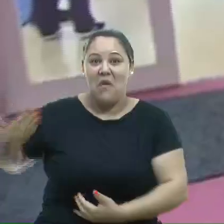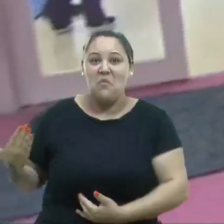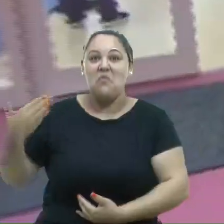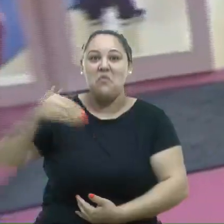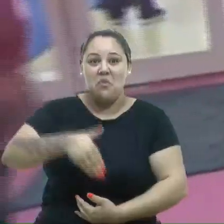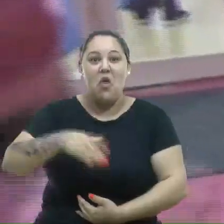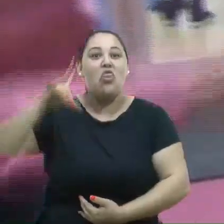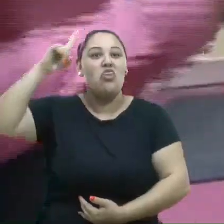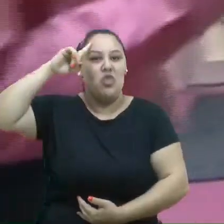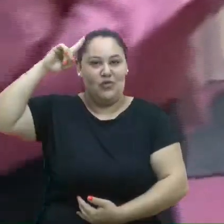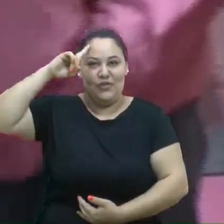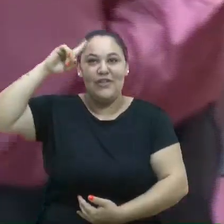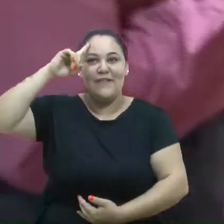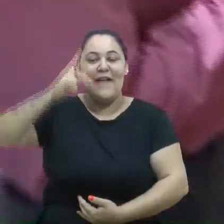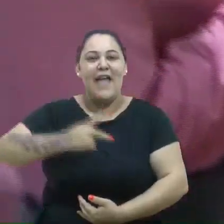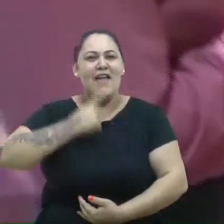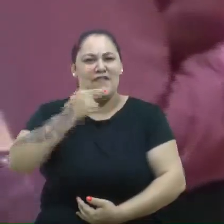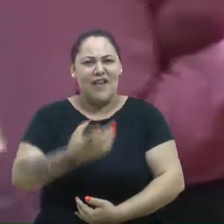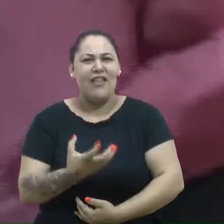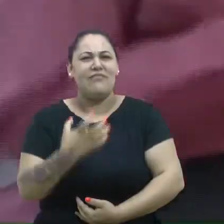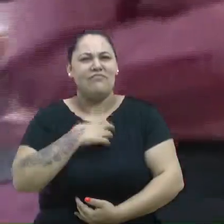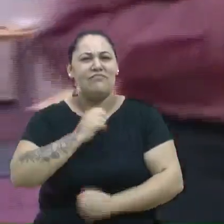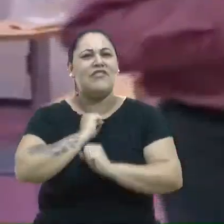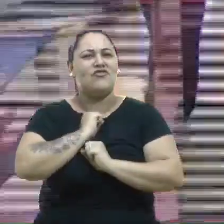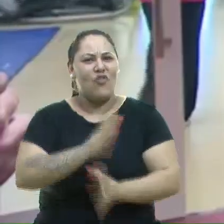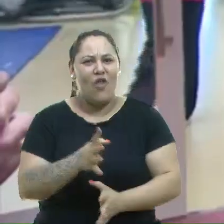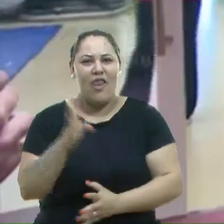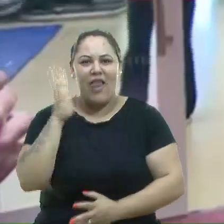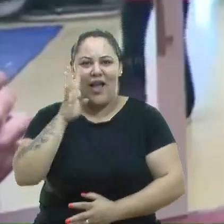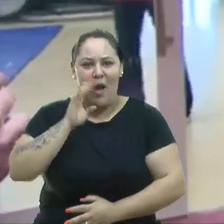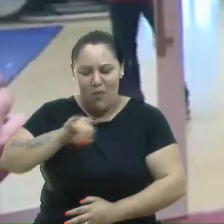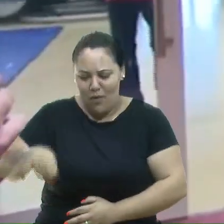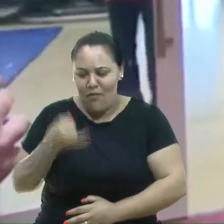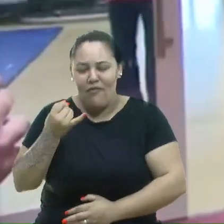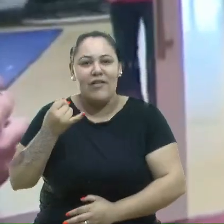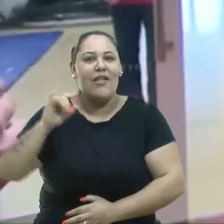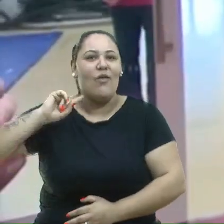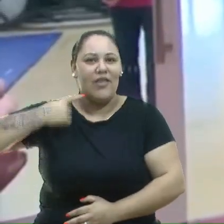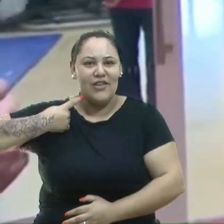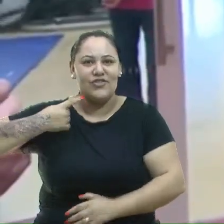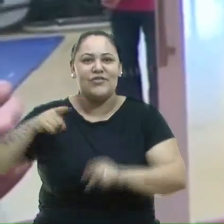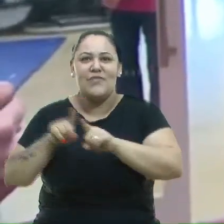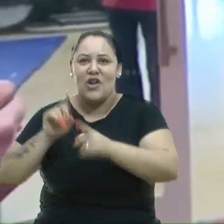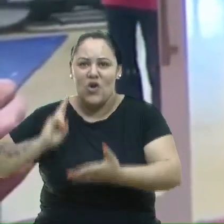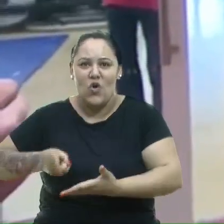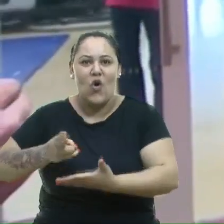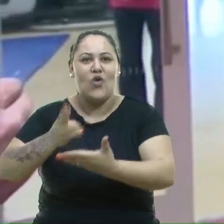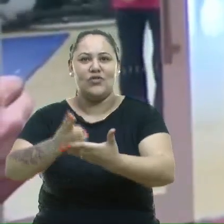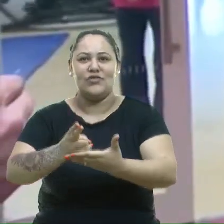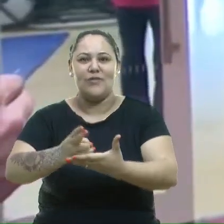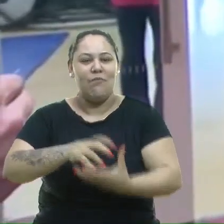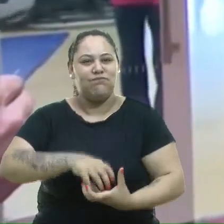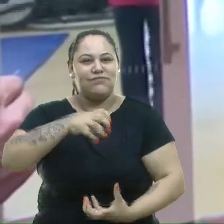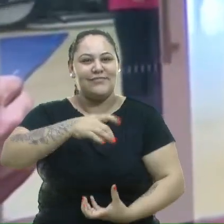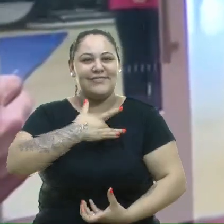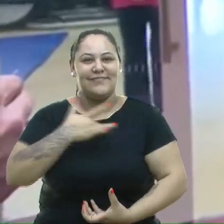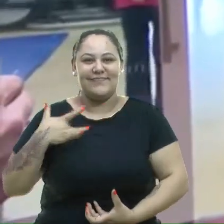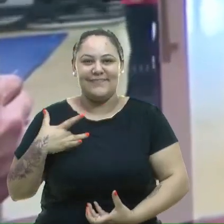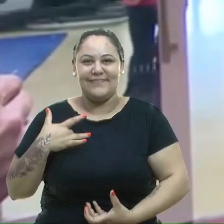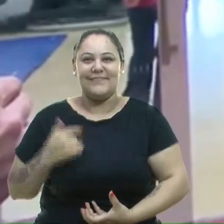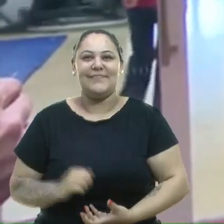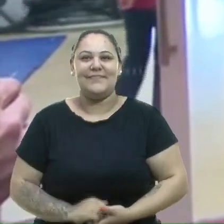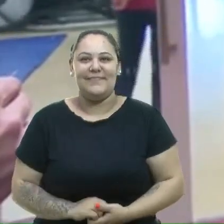dia e diz que essa é uma boa iniciativa para aproveitar o lixo e manter os idosos saudáveis.